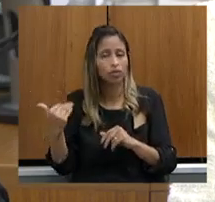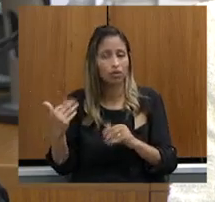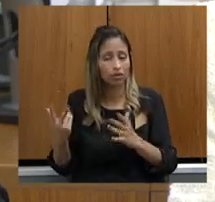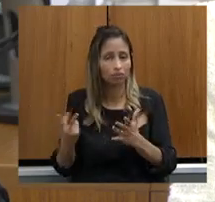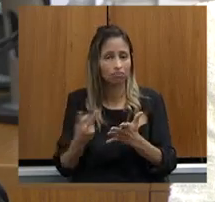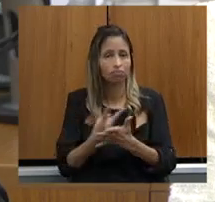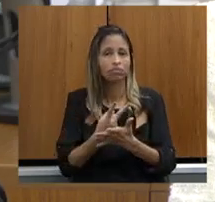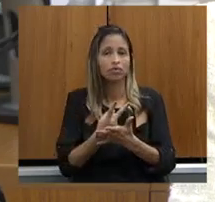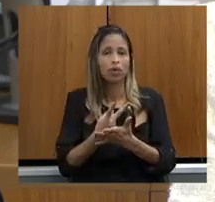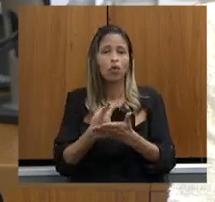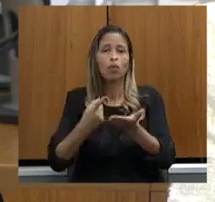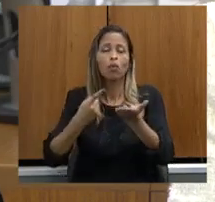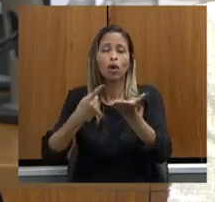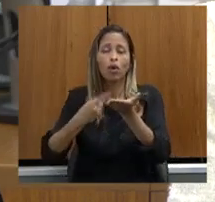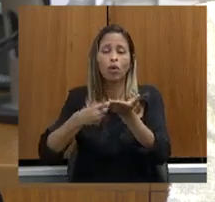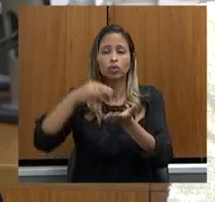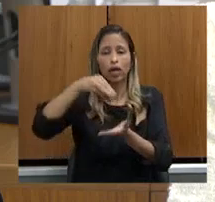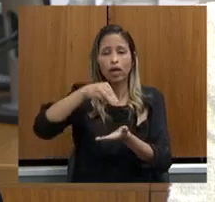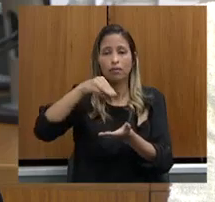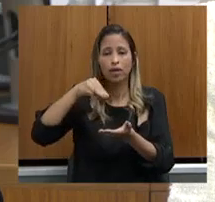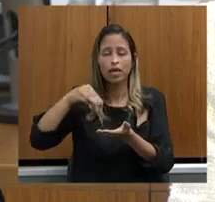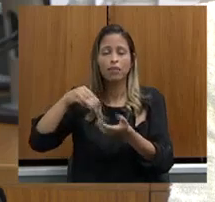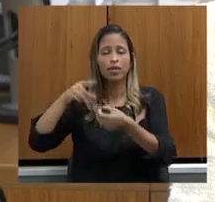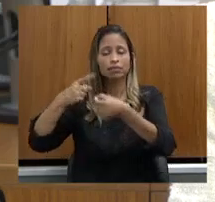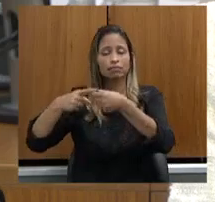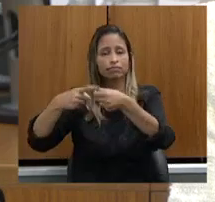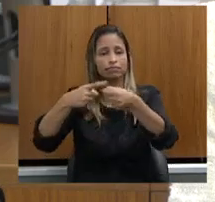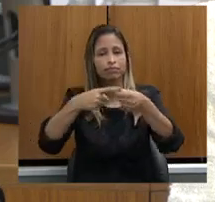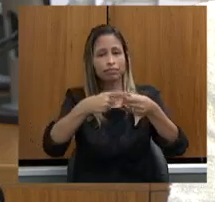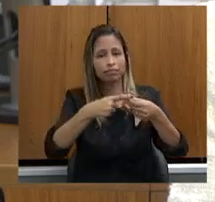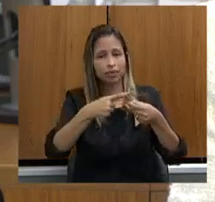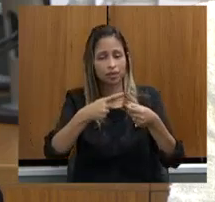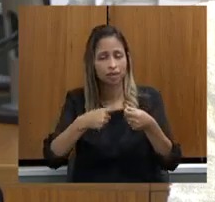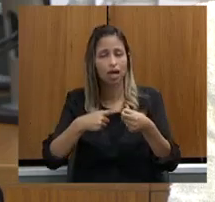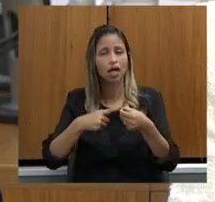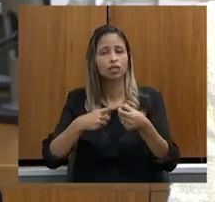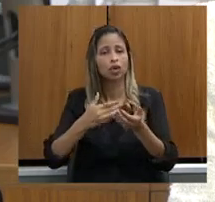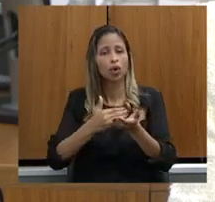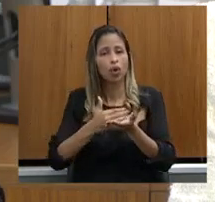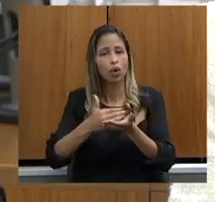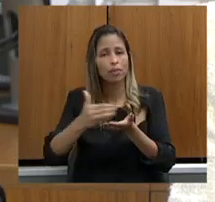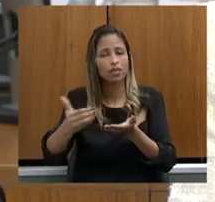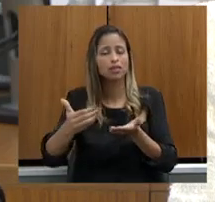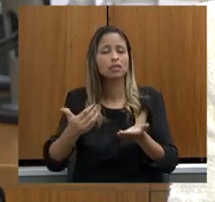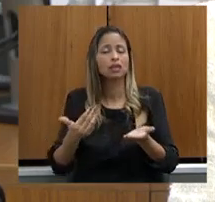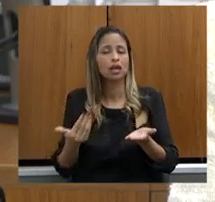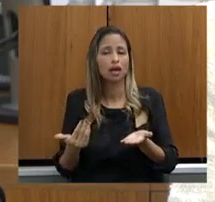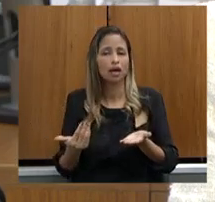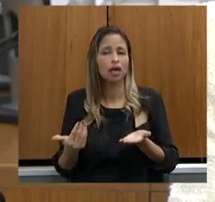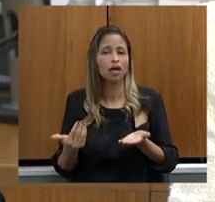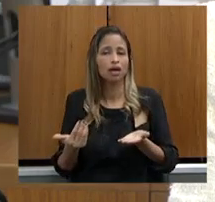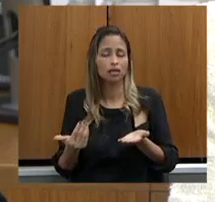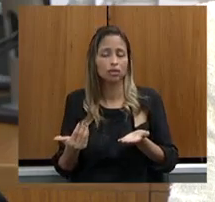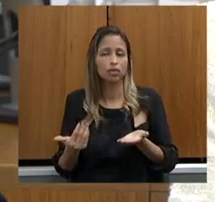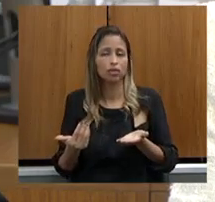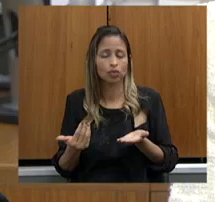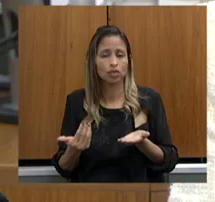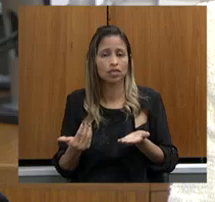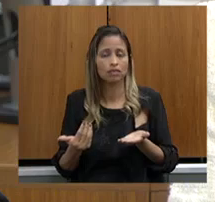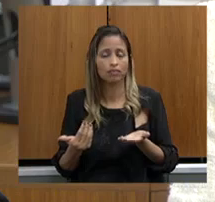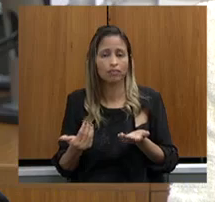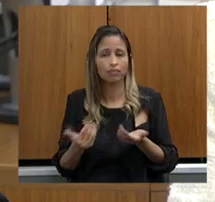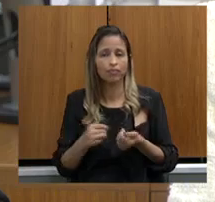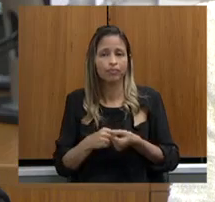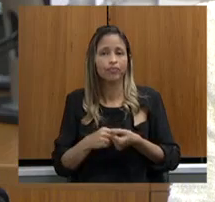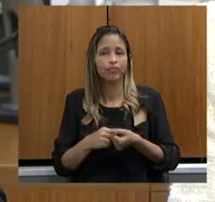o acordo da MM com relação aos municípios foi o que permitiu começarmos a equacionar tanto depois judicial Quanto